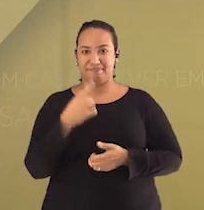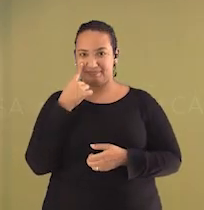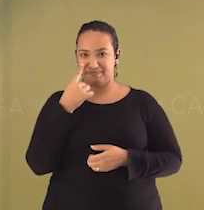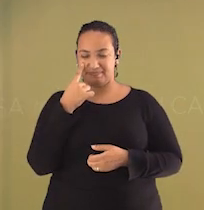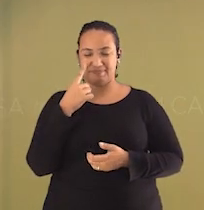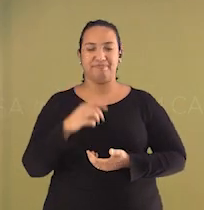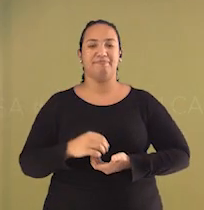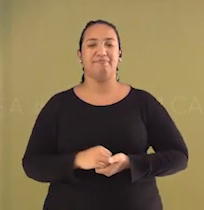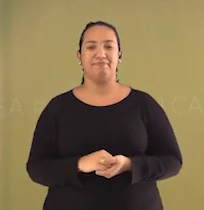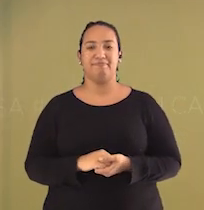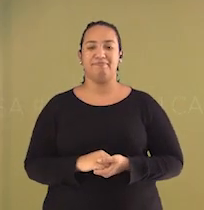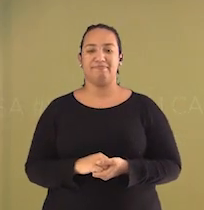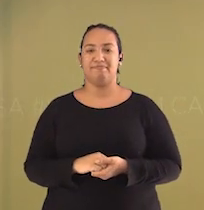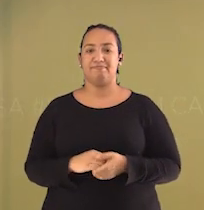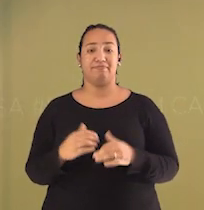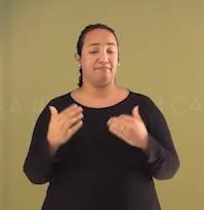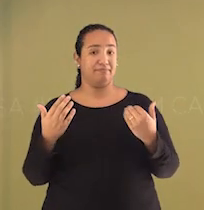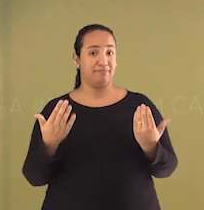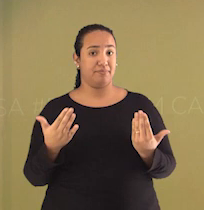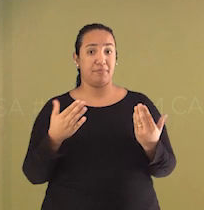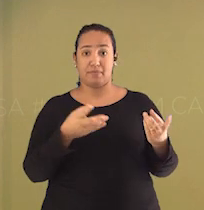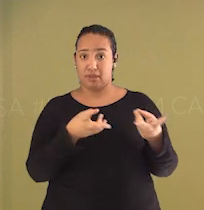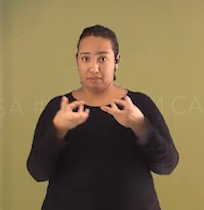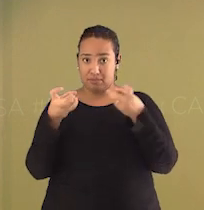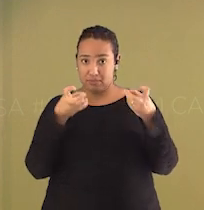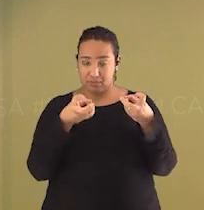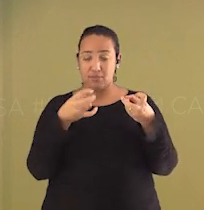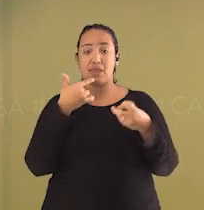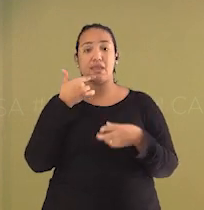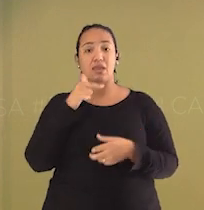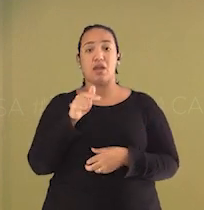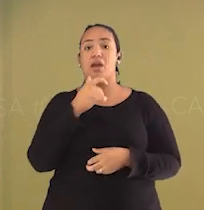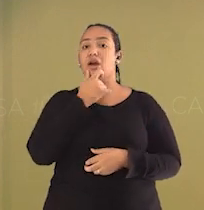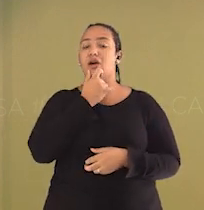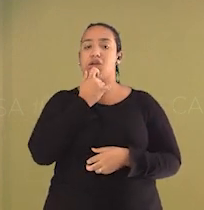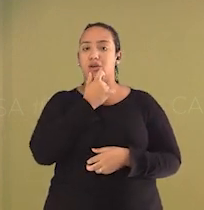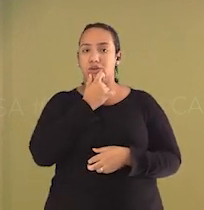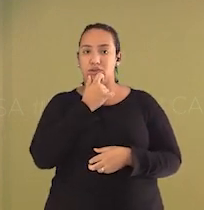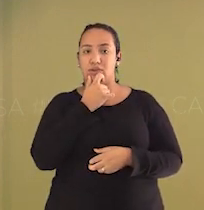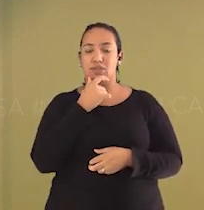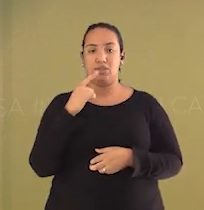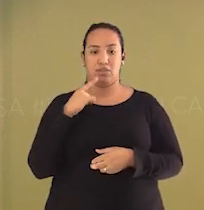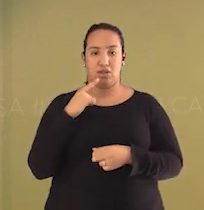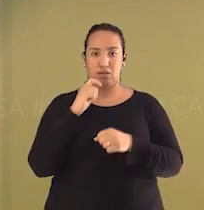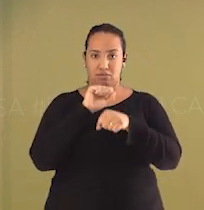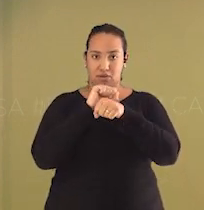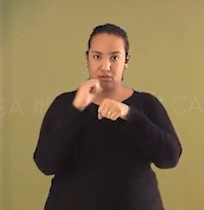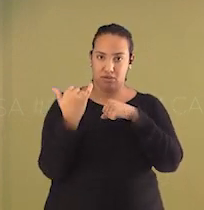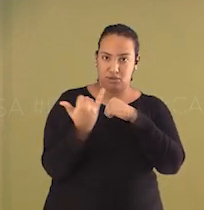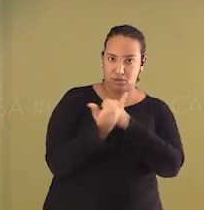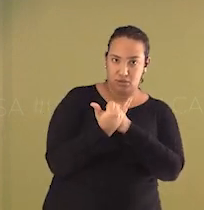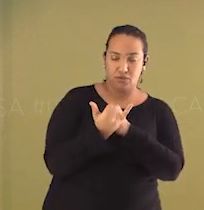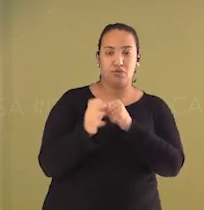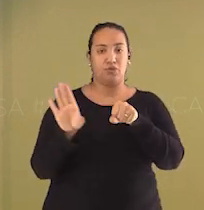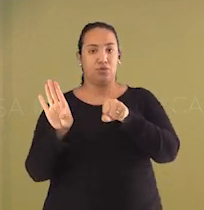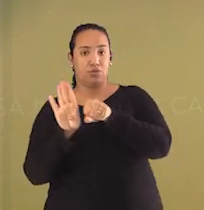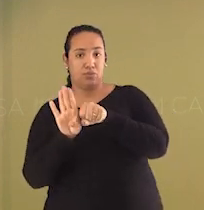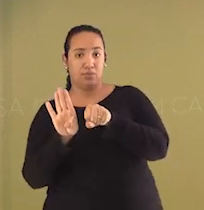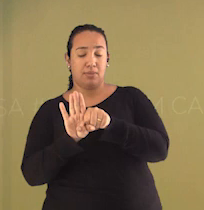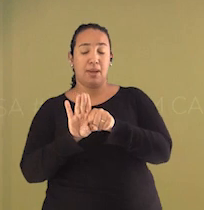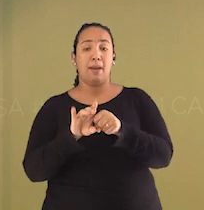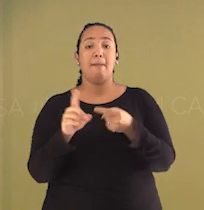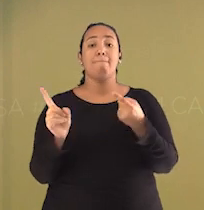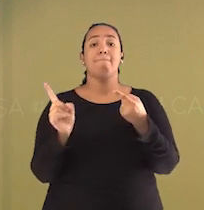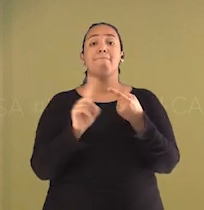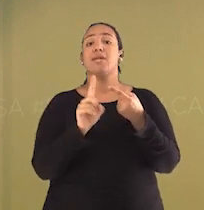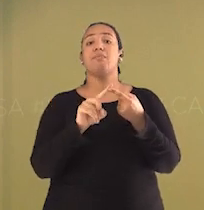grande. Percebam que em inglês, quando há um adjetivo ao lado de substantivo, o adjetivo vem primeiro, diferente do